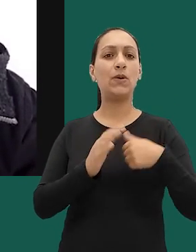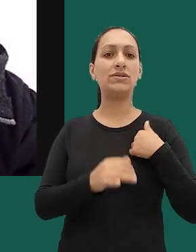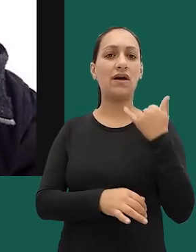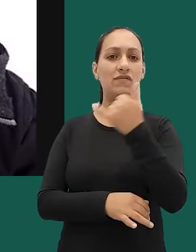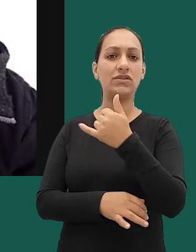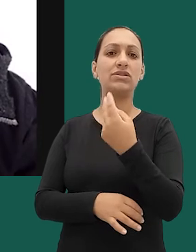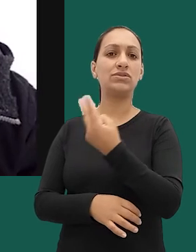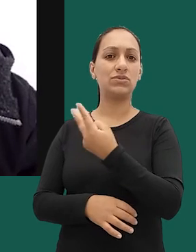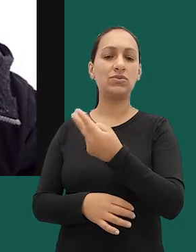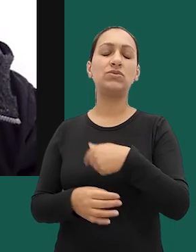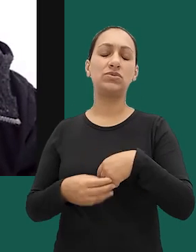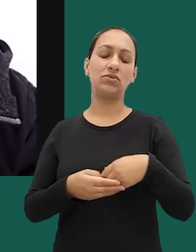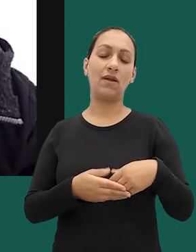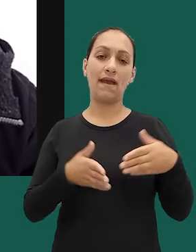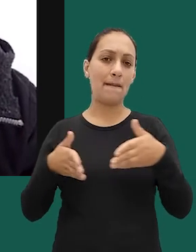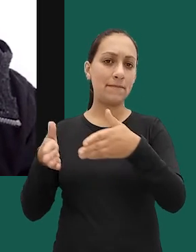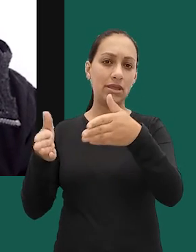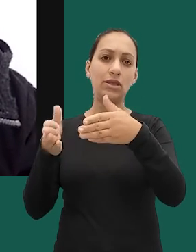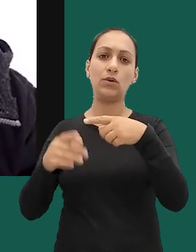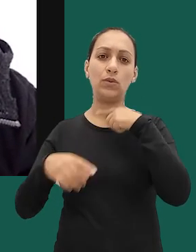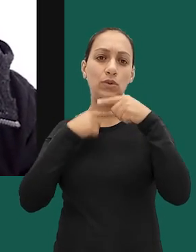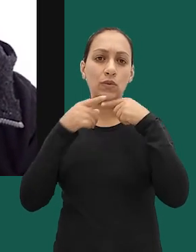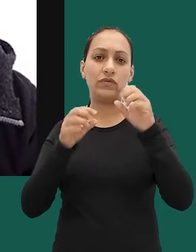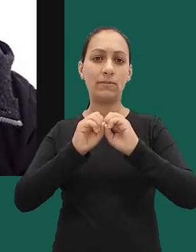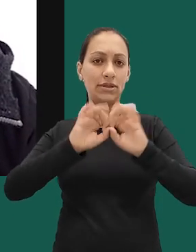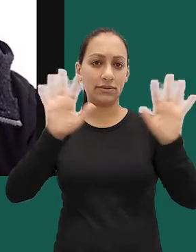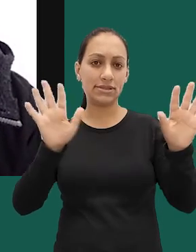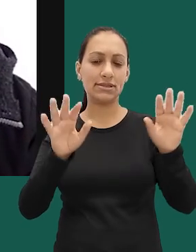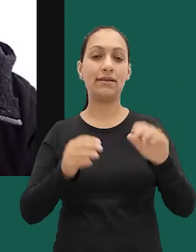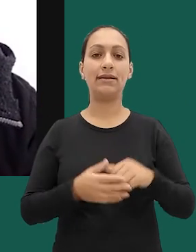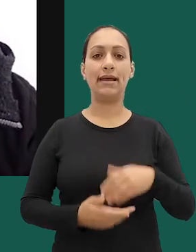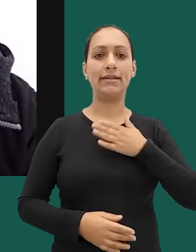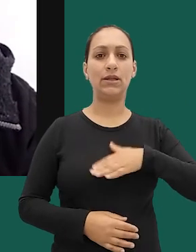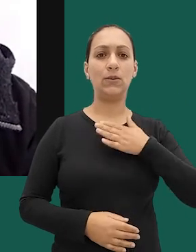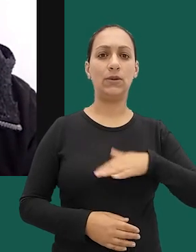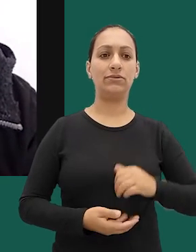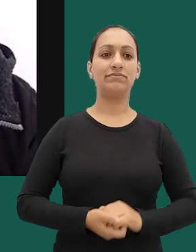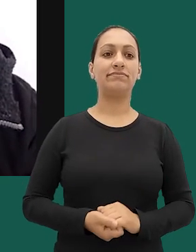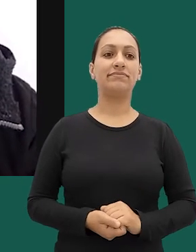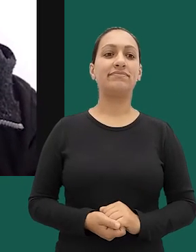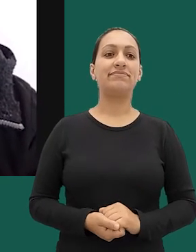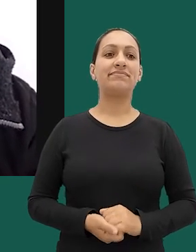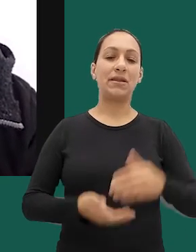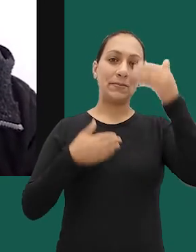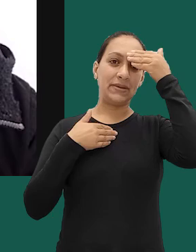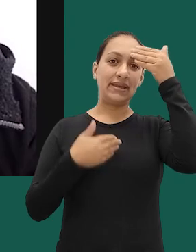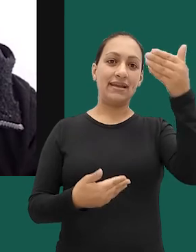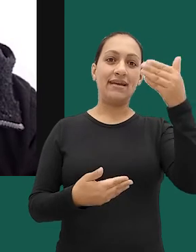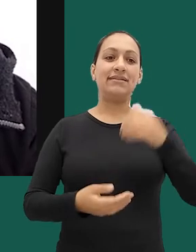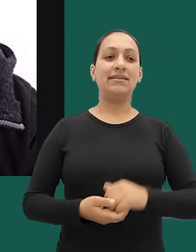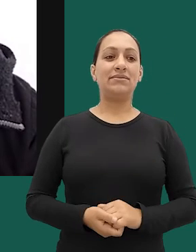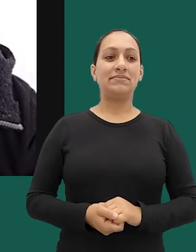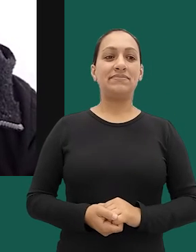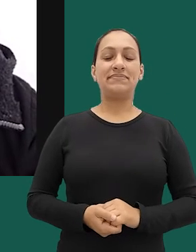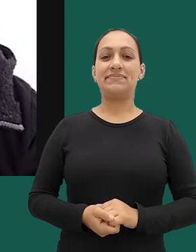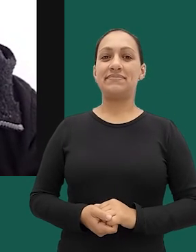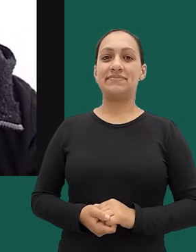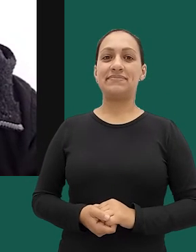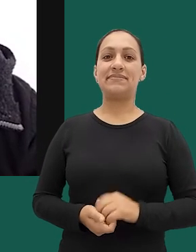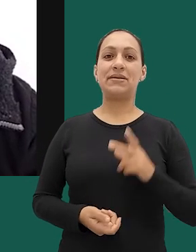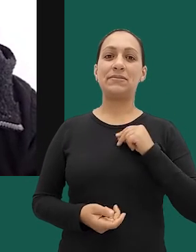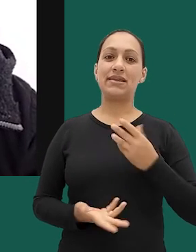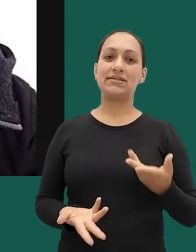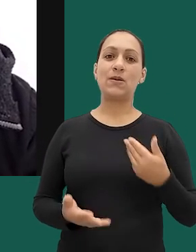tirar qualquer dúvida a mais. É bem tranquilo quanto a isso. Acho que era isso. Maravilha, Lucas. Obrigada. Cavaz, Karina,